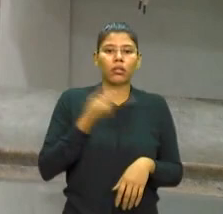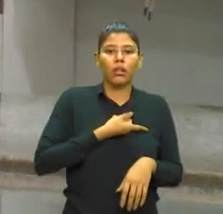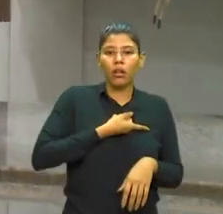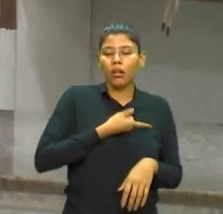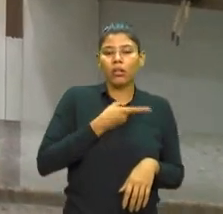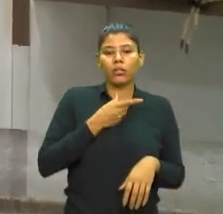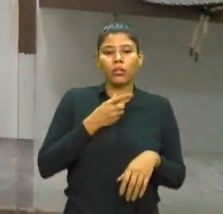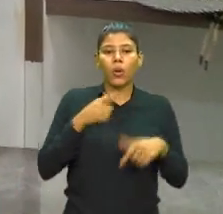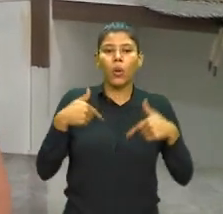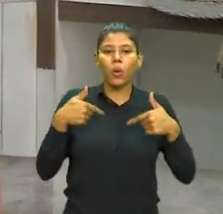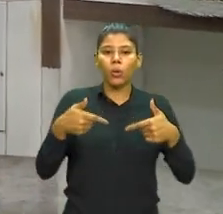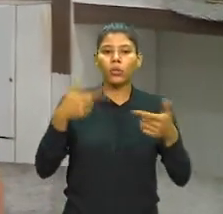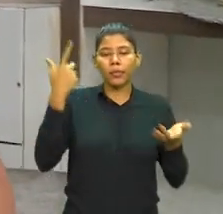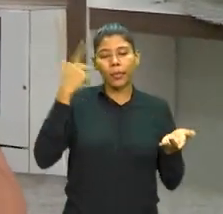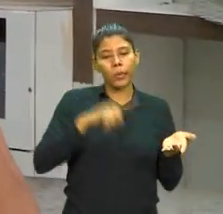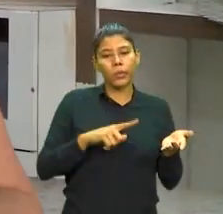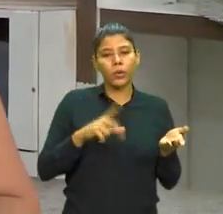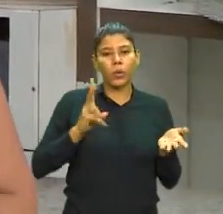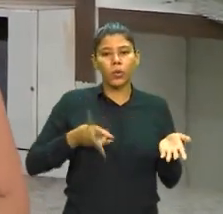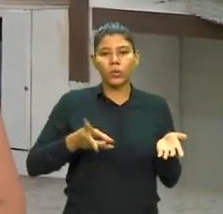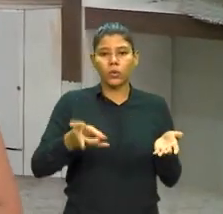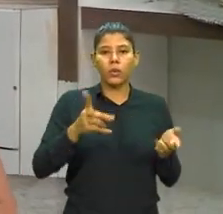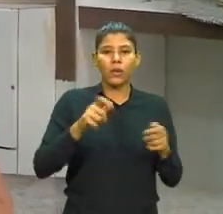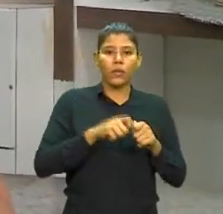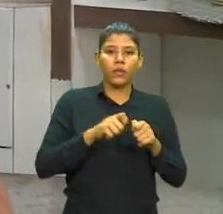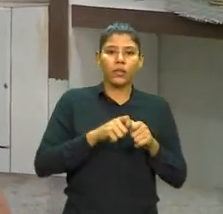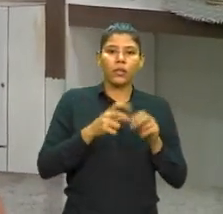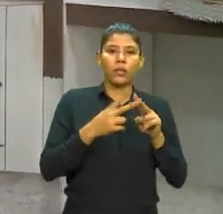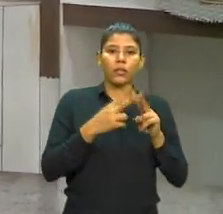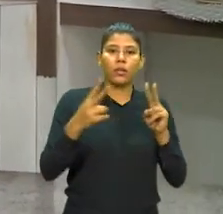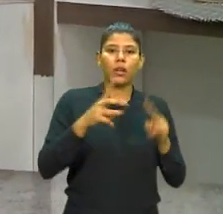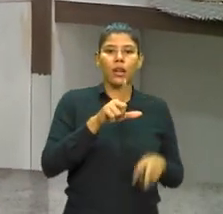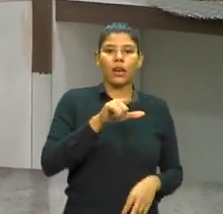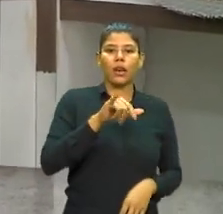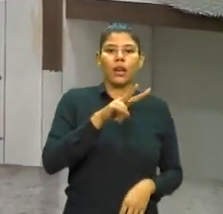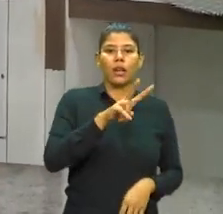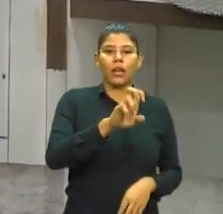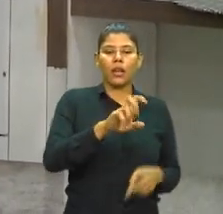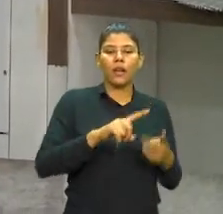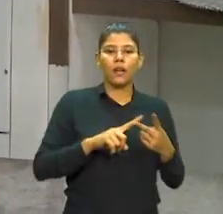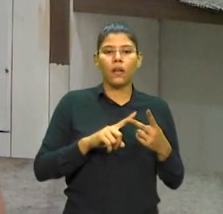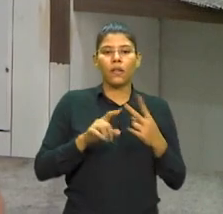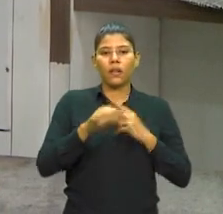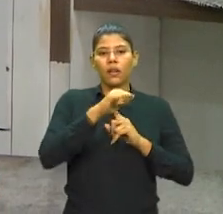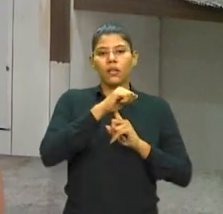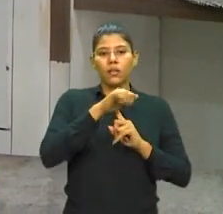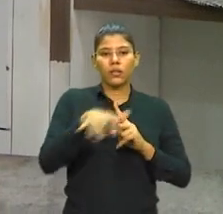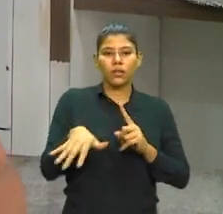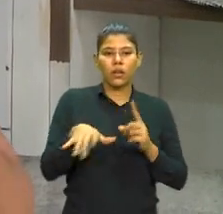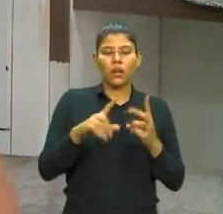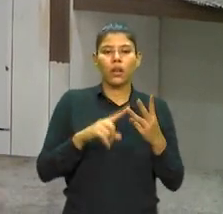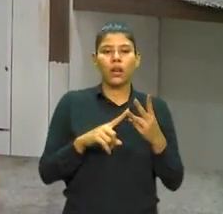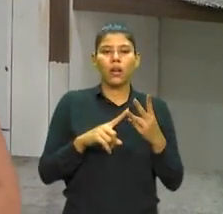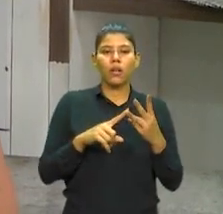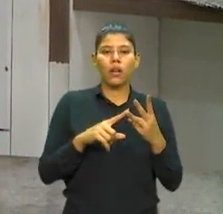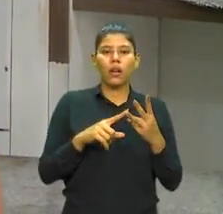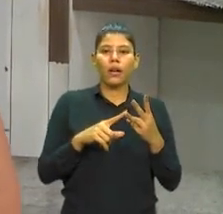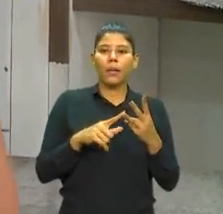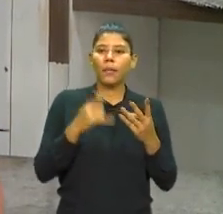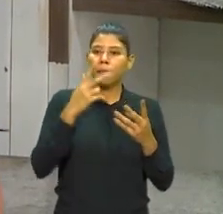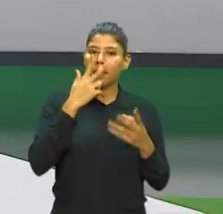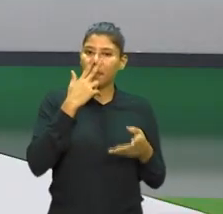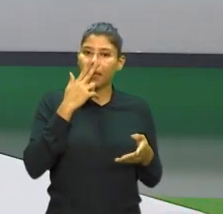conseguir sobreviver né é fazendo lives é nas nas redes sociais é é fazendo com que o cliente venha até